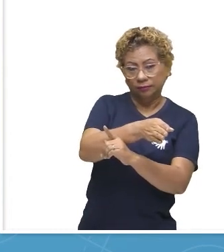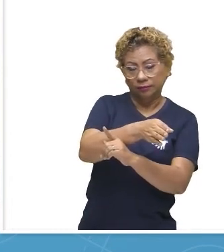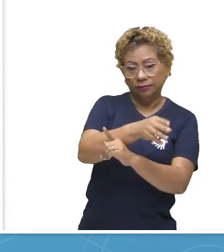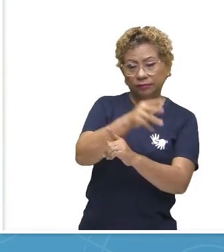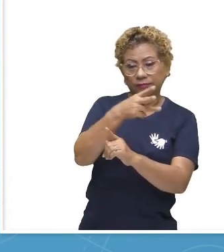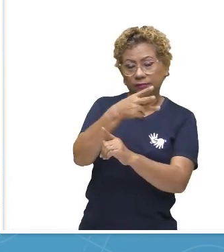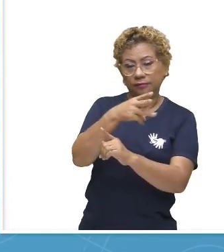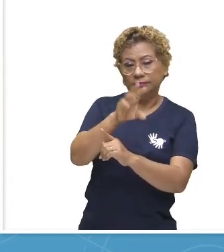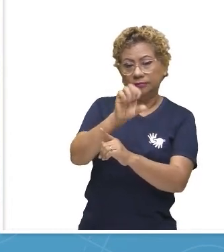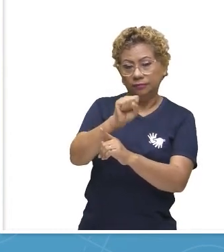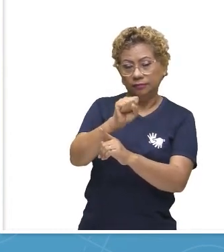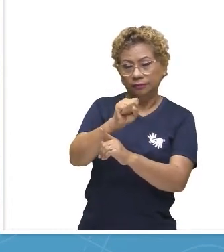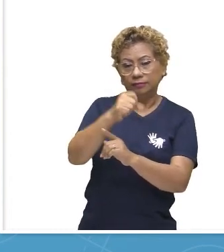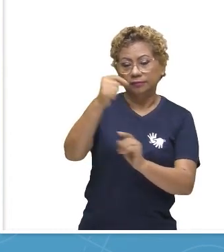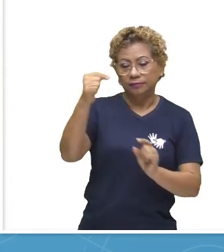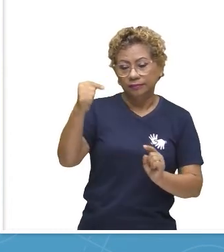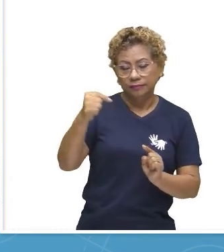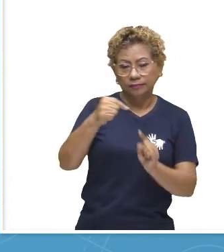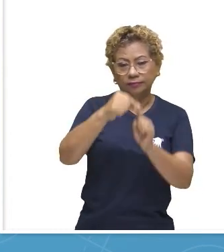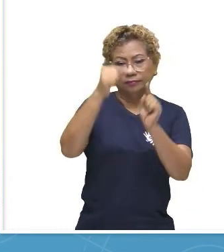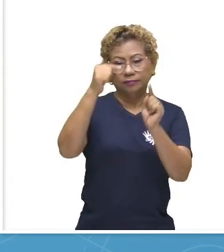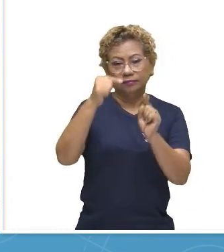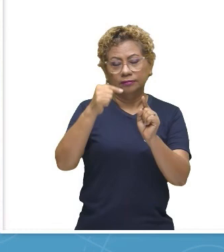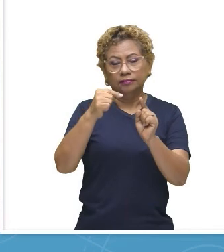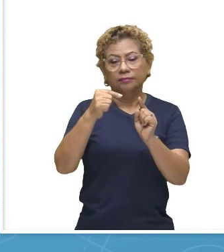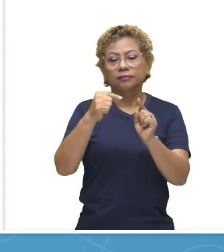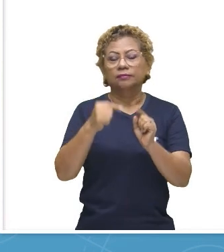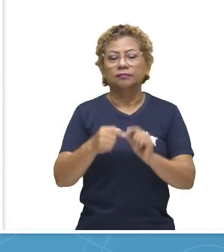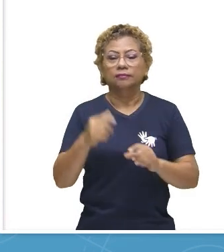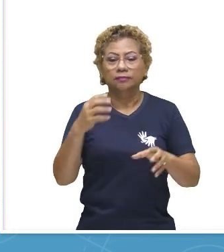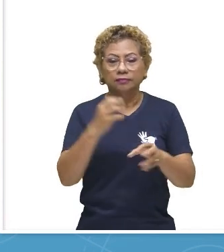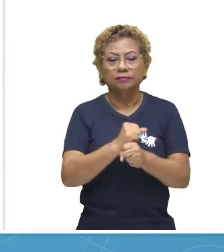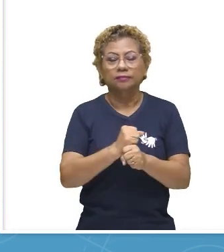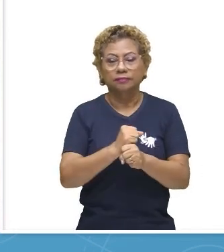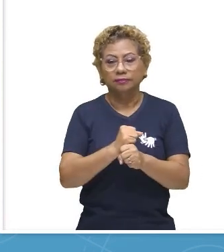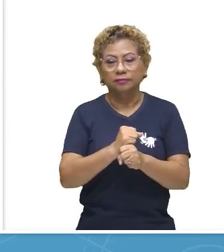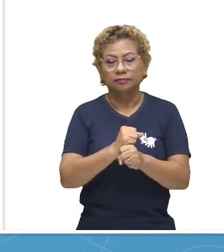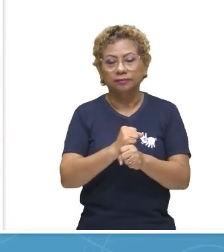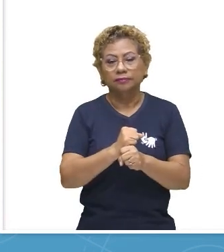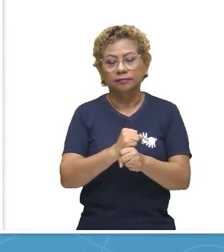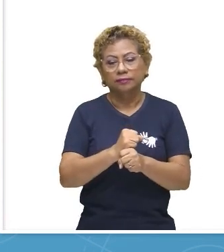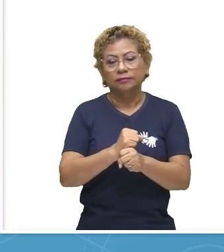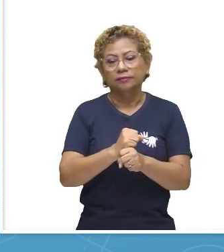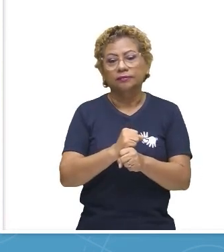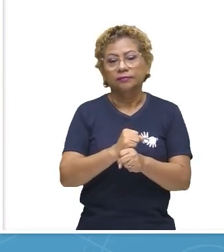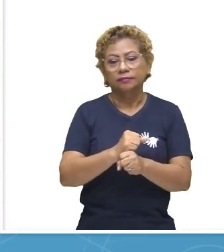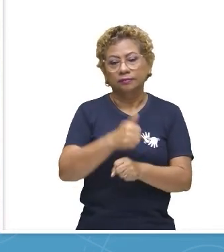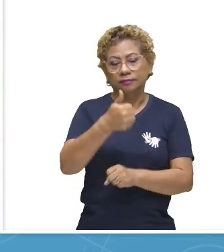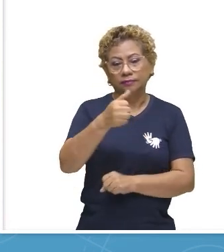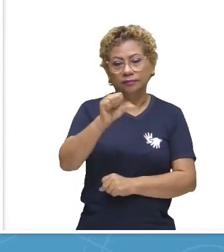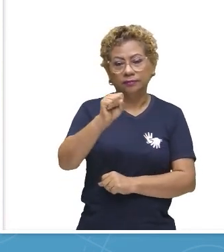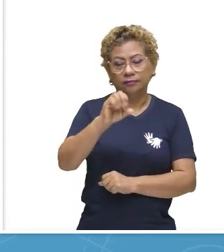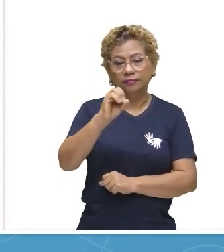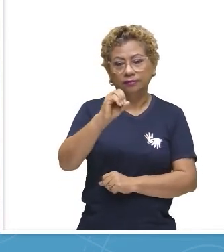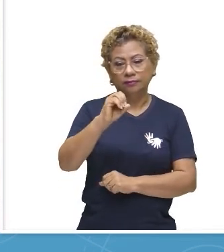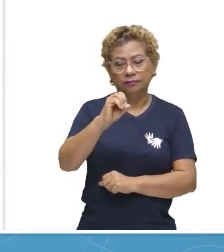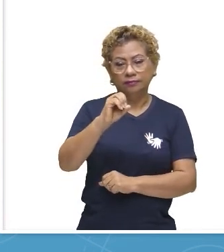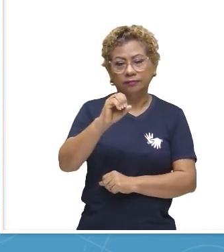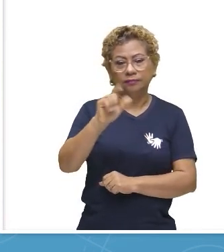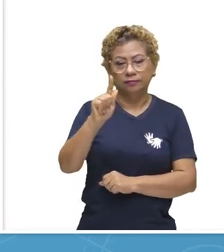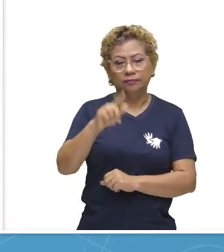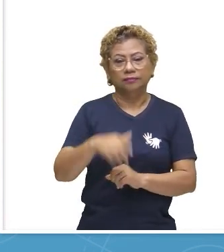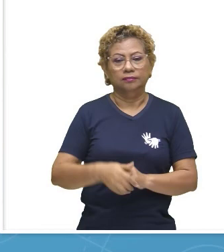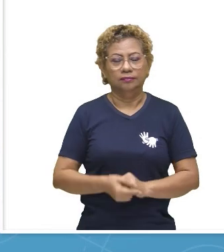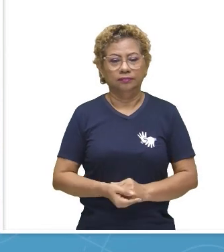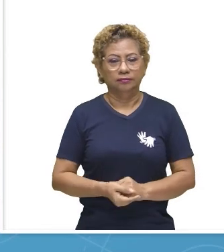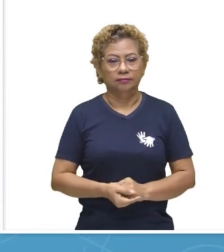graus, o outro tem que medir a diferença para dar 180 graus, né? Então, a gente tem que pegar 180